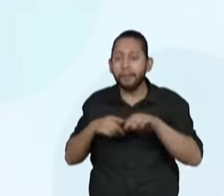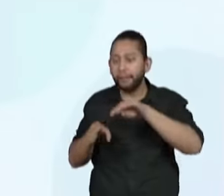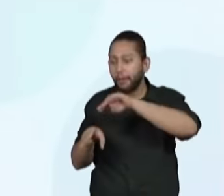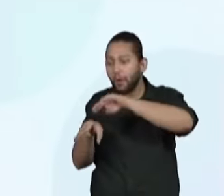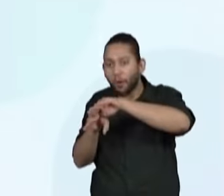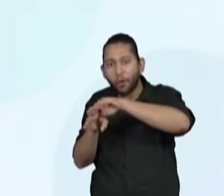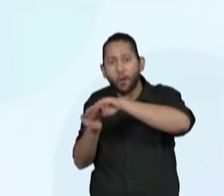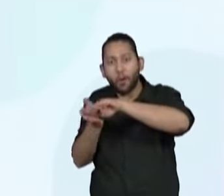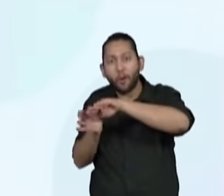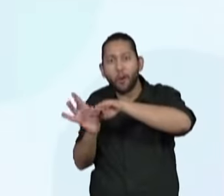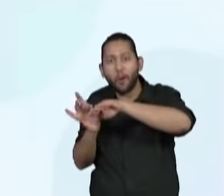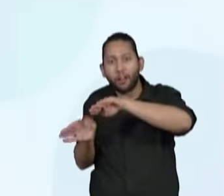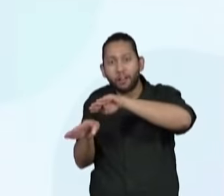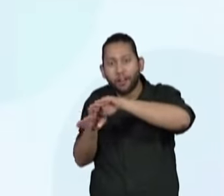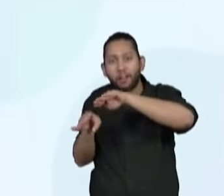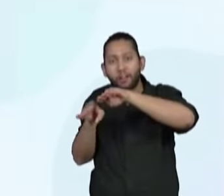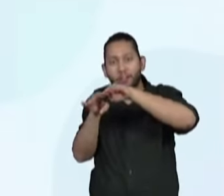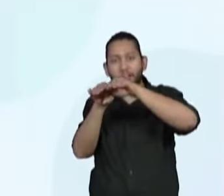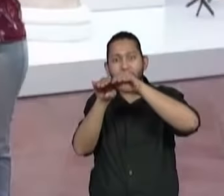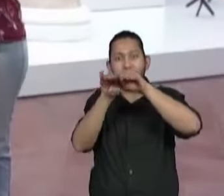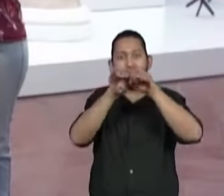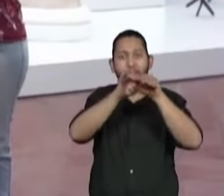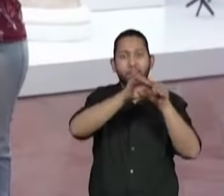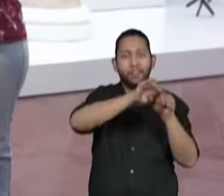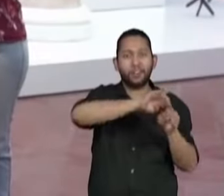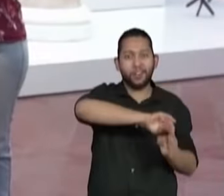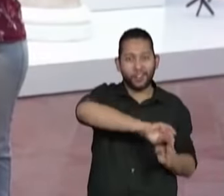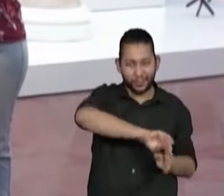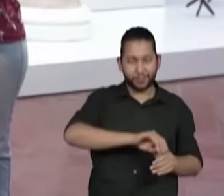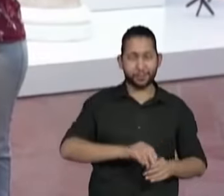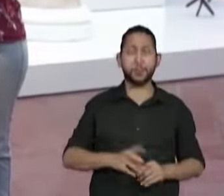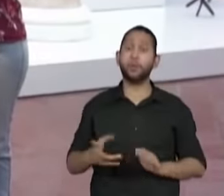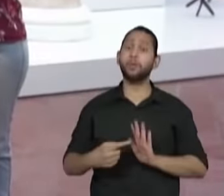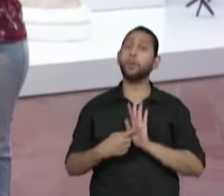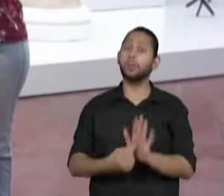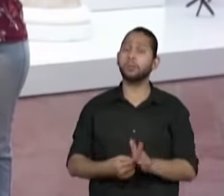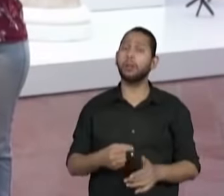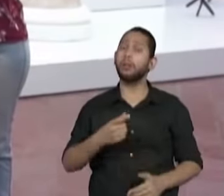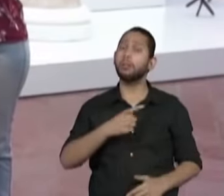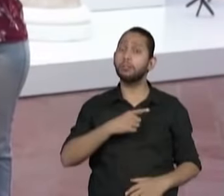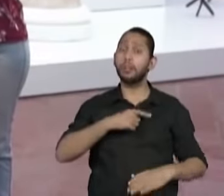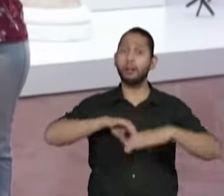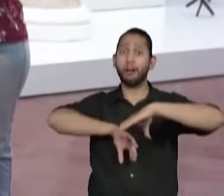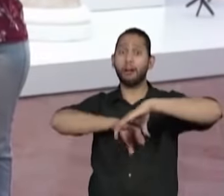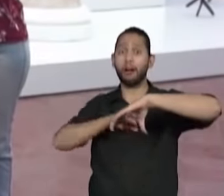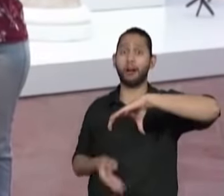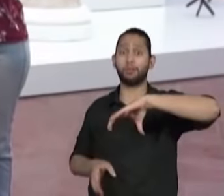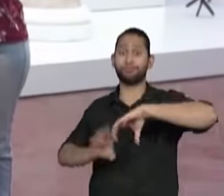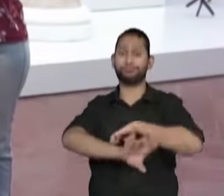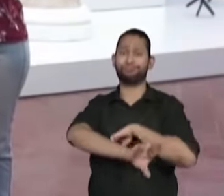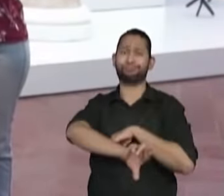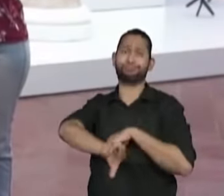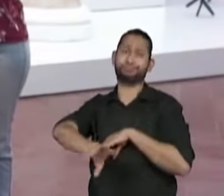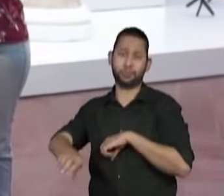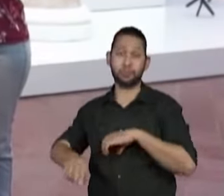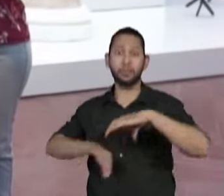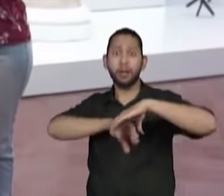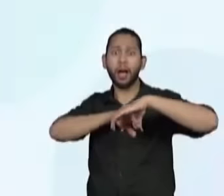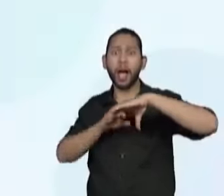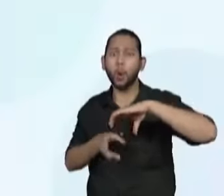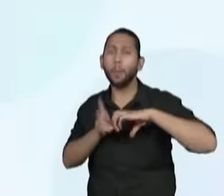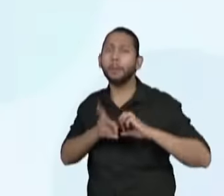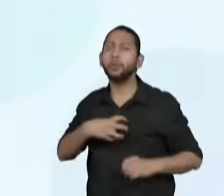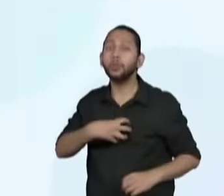observando nessa figura, certo? Então, vamos falar um pouquinho agora da classificação desses arcos de acordo, com a forma deles,